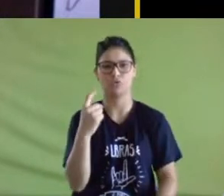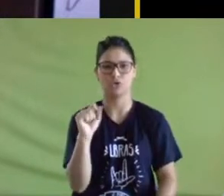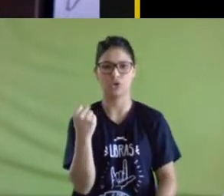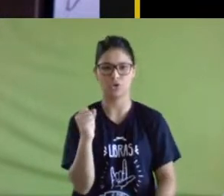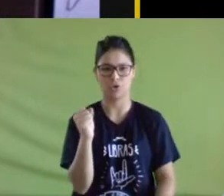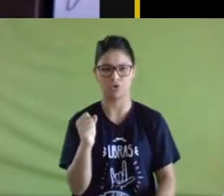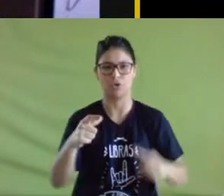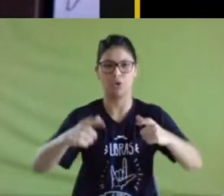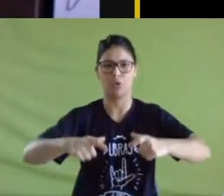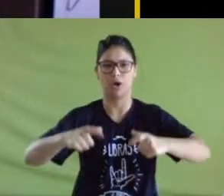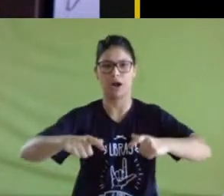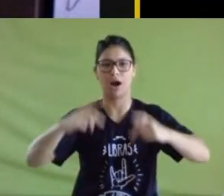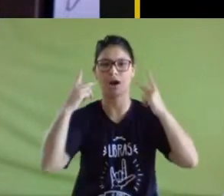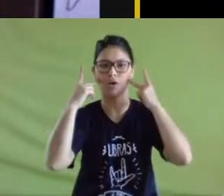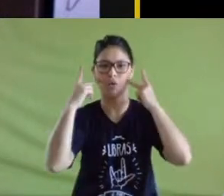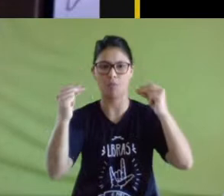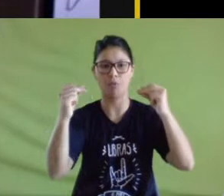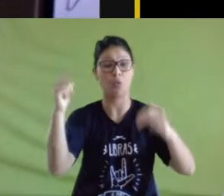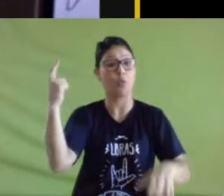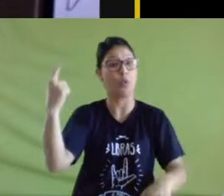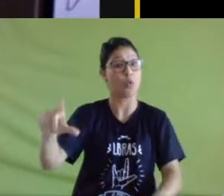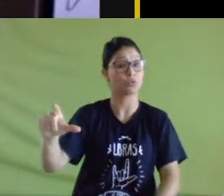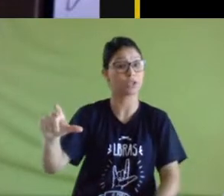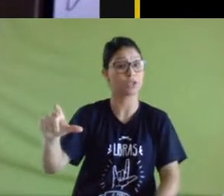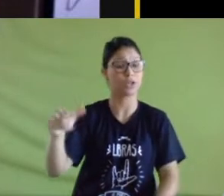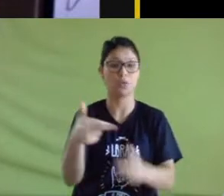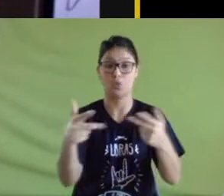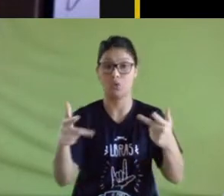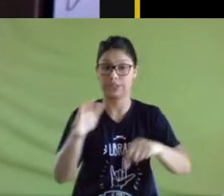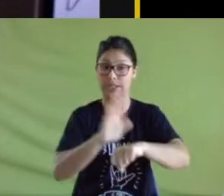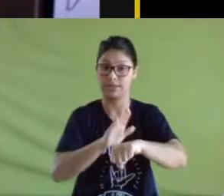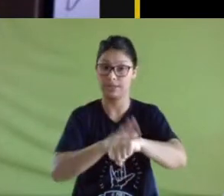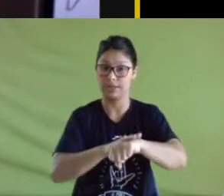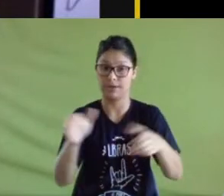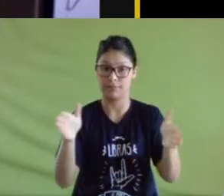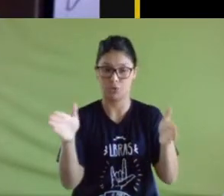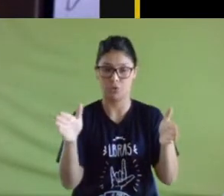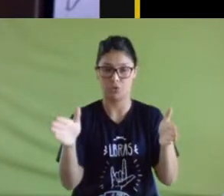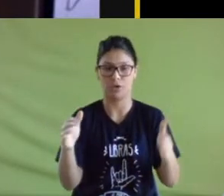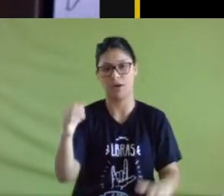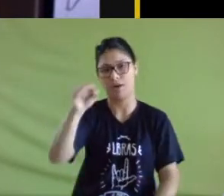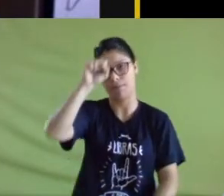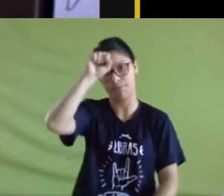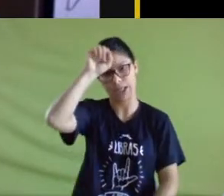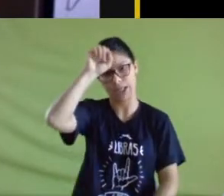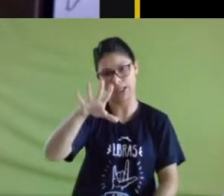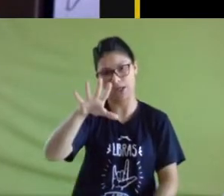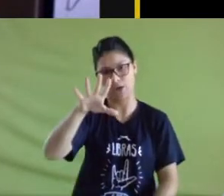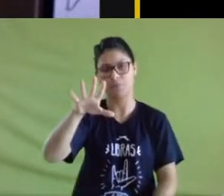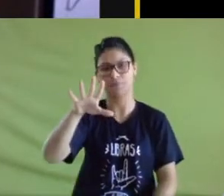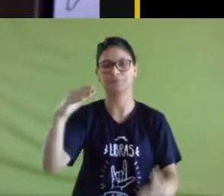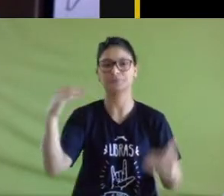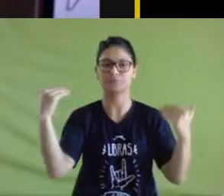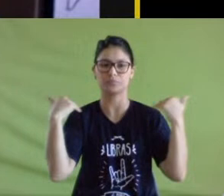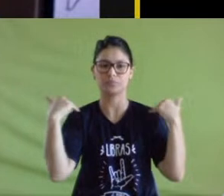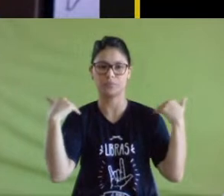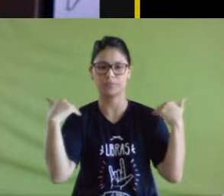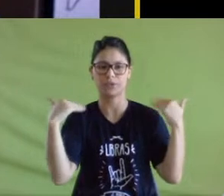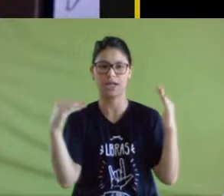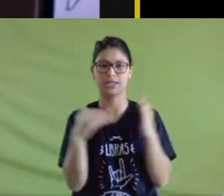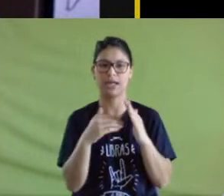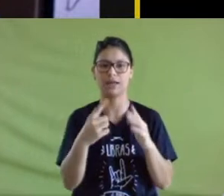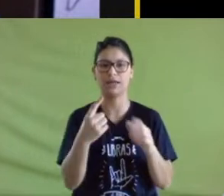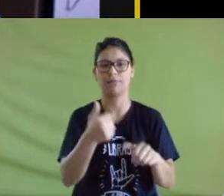comum era outra coisa nesse tempo. Quer dizer, entre o Platão e o Aristóteles, até os primeiros românticos,